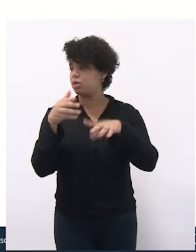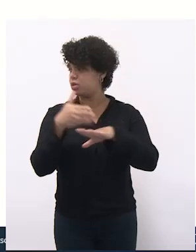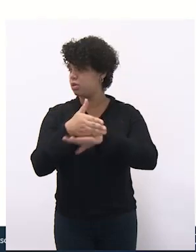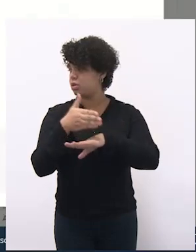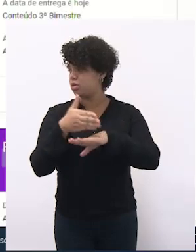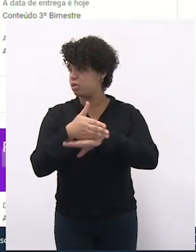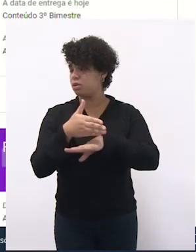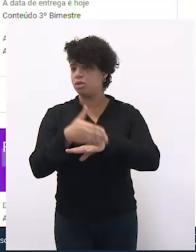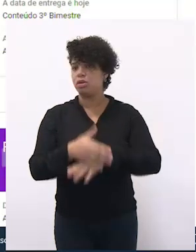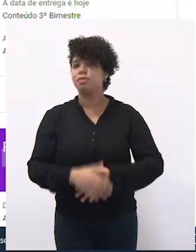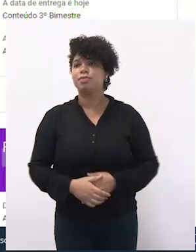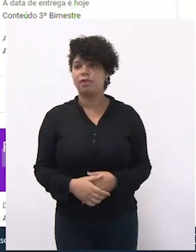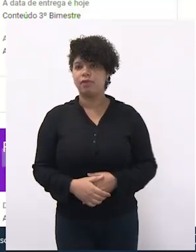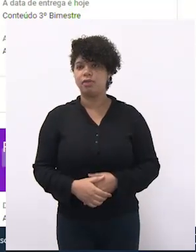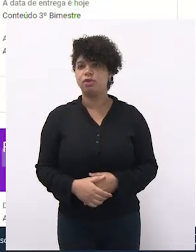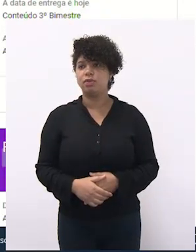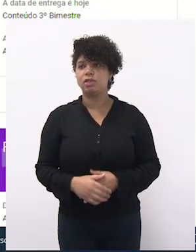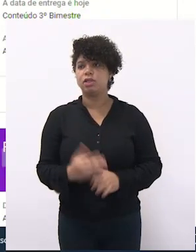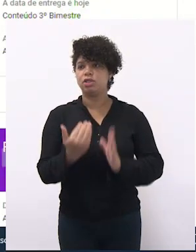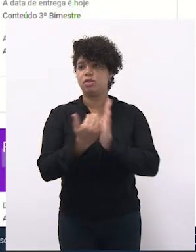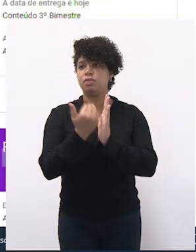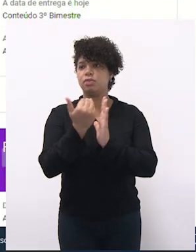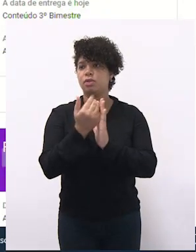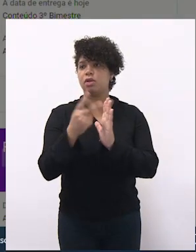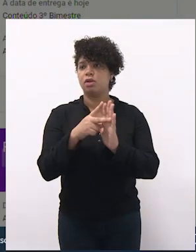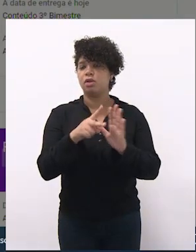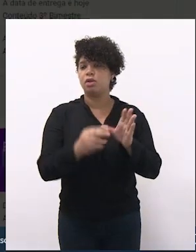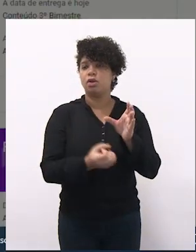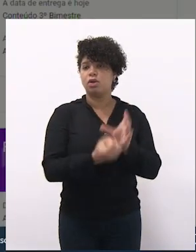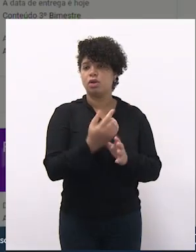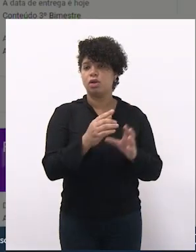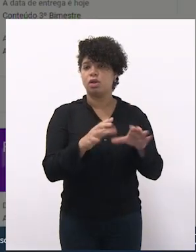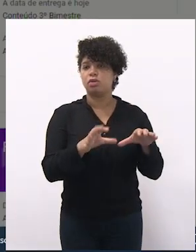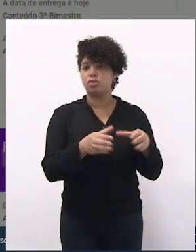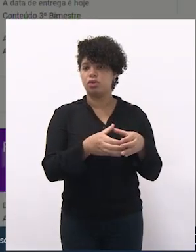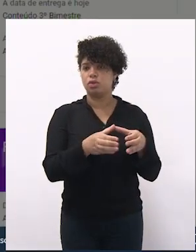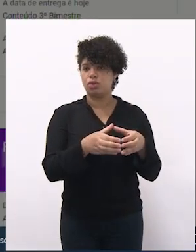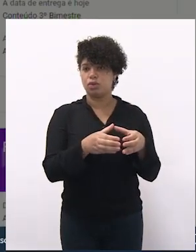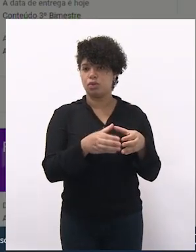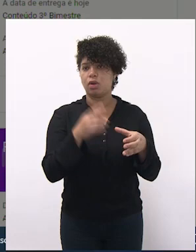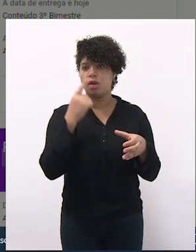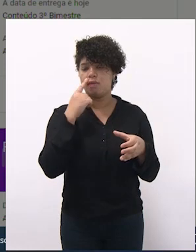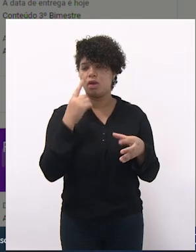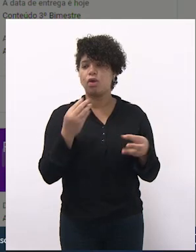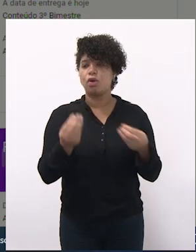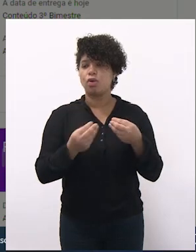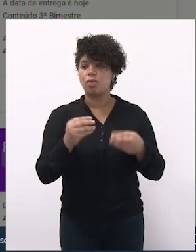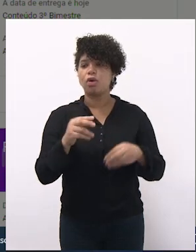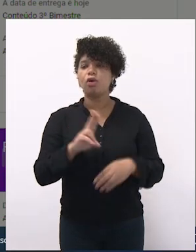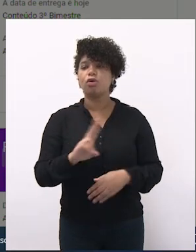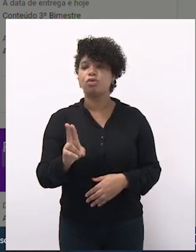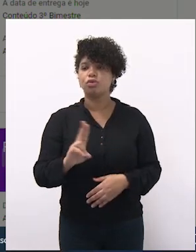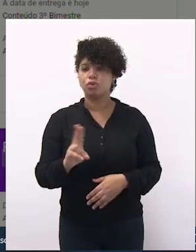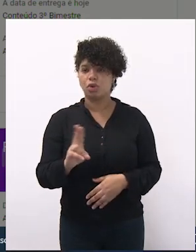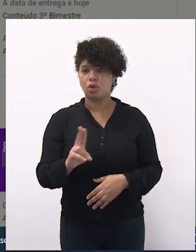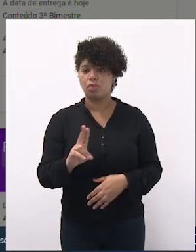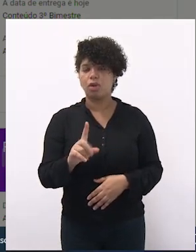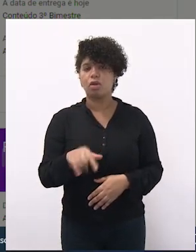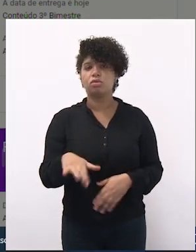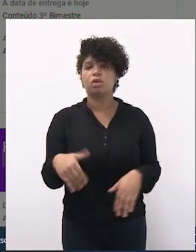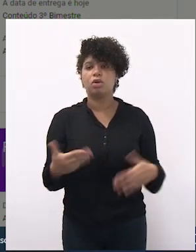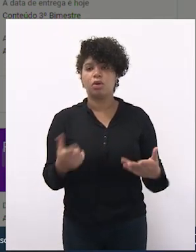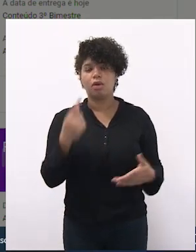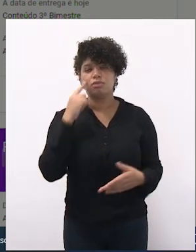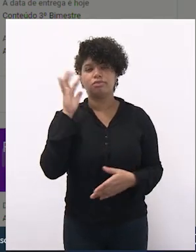aliás, voltando, criar, né? Sempre criar. Criar turma. Você vai colocar o nome da sua turma, né? Vamos